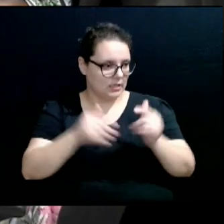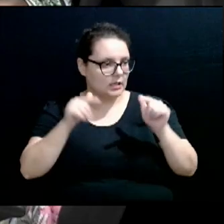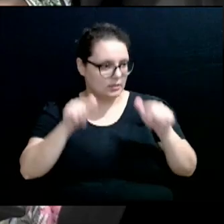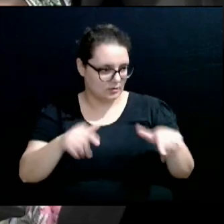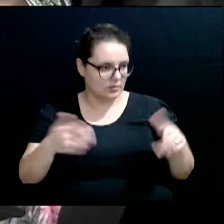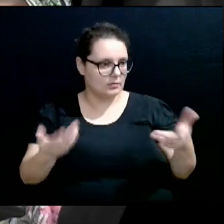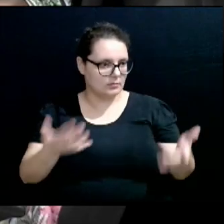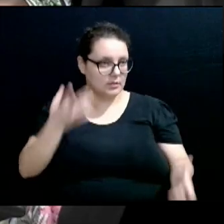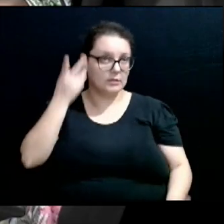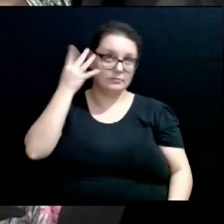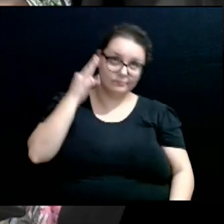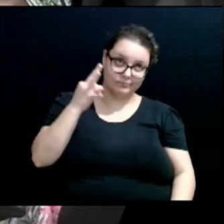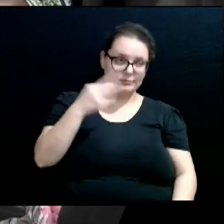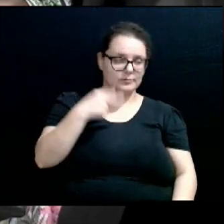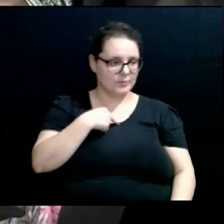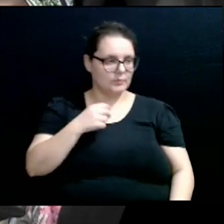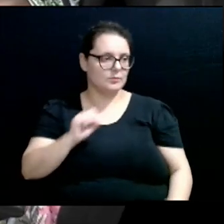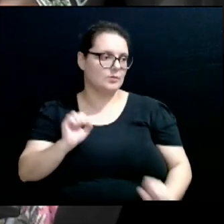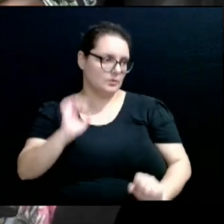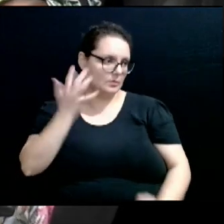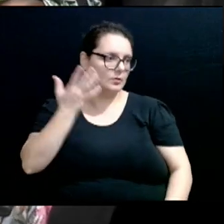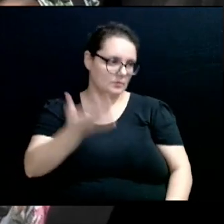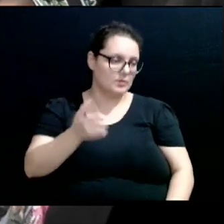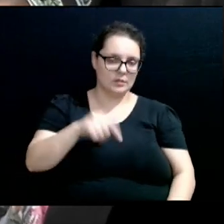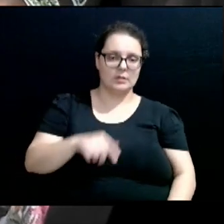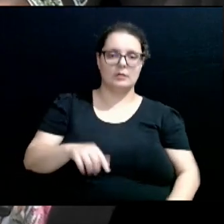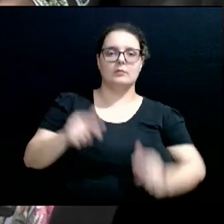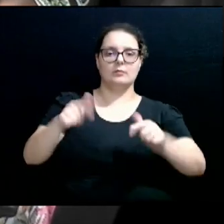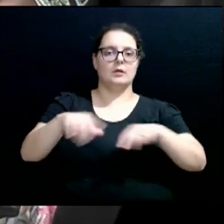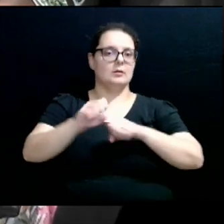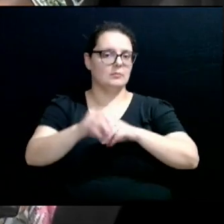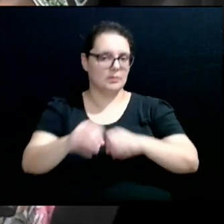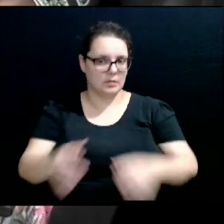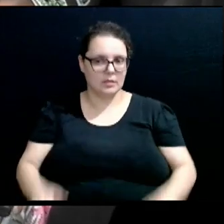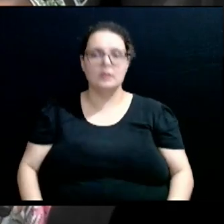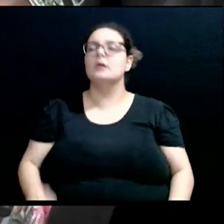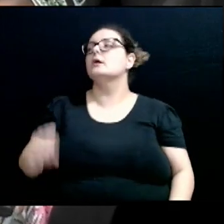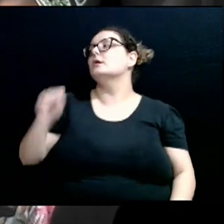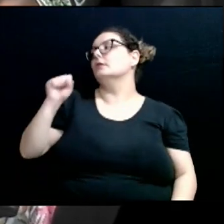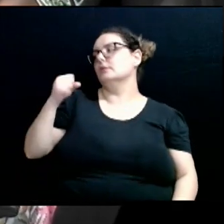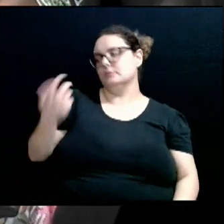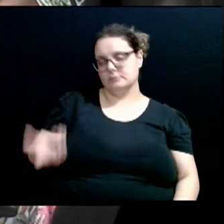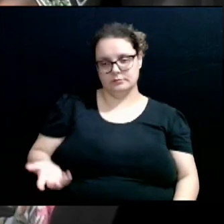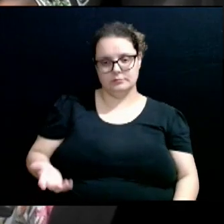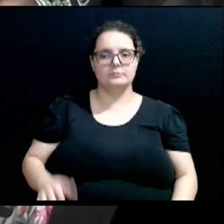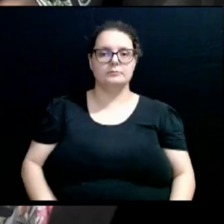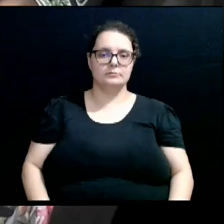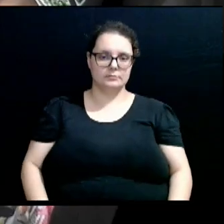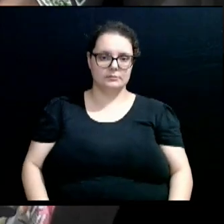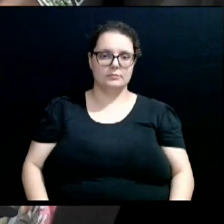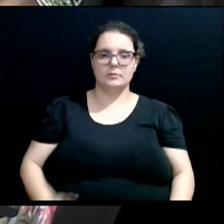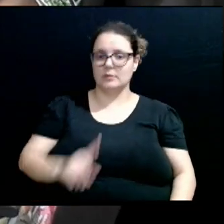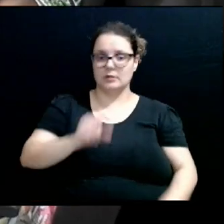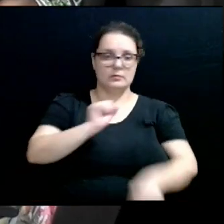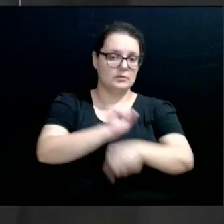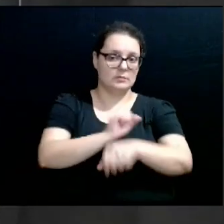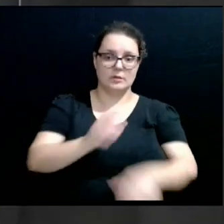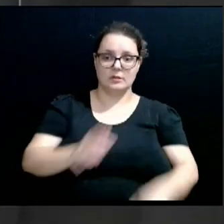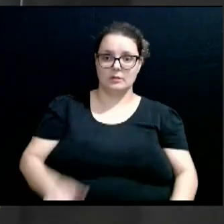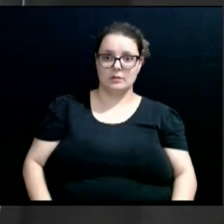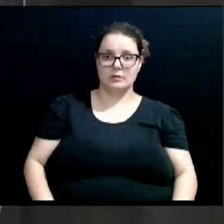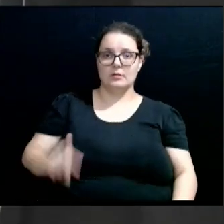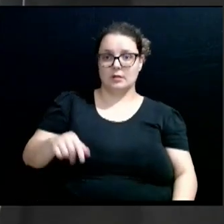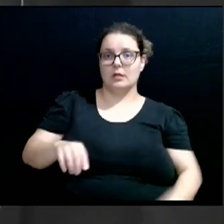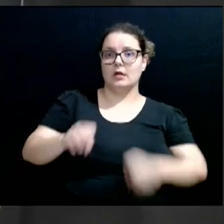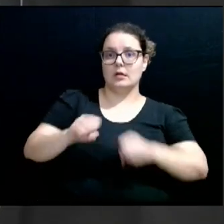deveria acontecer, né? Que são espaços educativos, que são espaços culturais e tudo mais, que você não espera, né? Mas a educação, a gente tem que pensar que a educação, ela